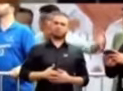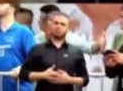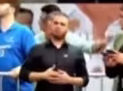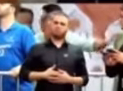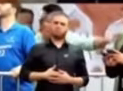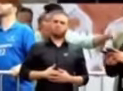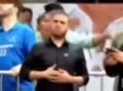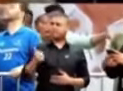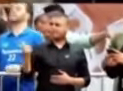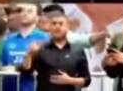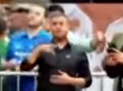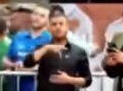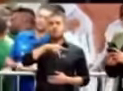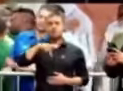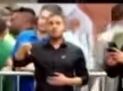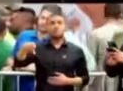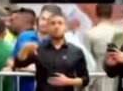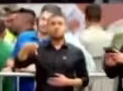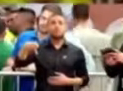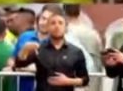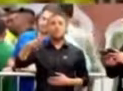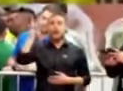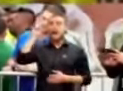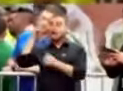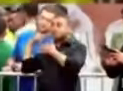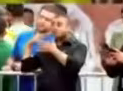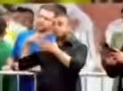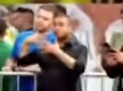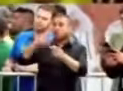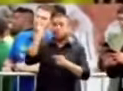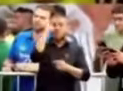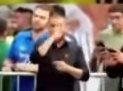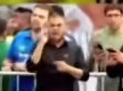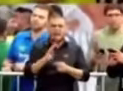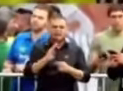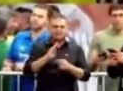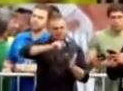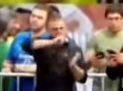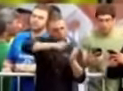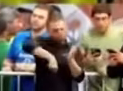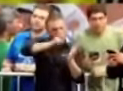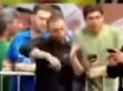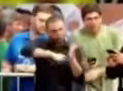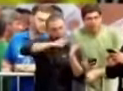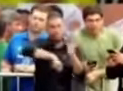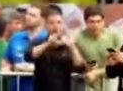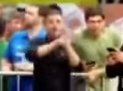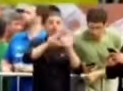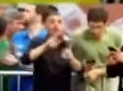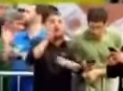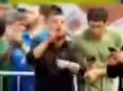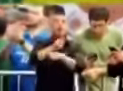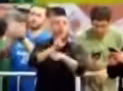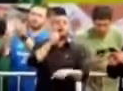E ele foi o presidente da história que mais sancionou leis para as mulheres, para a